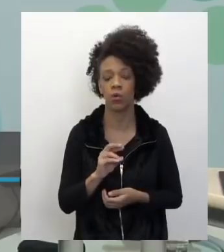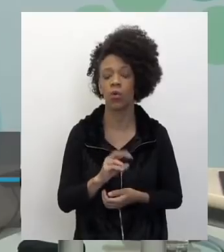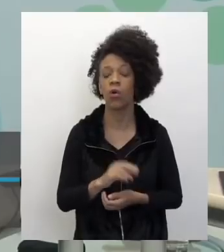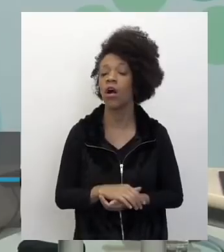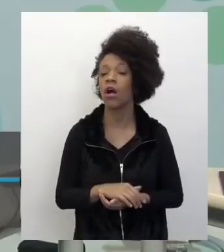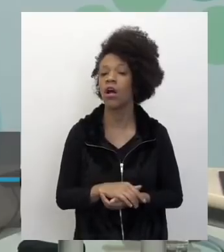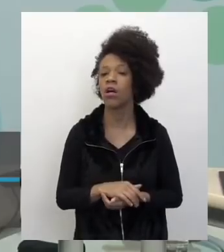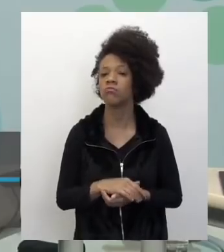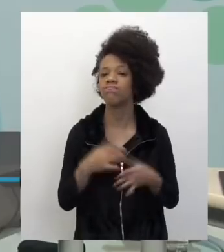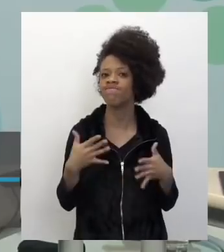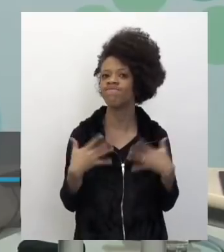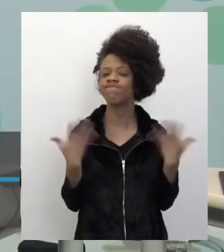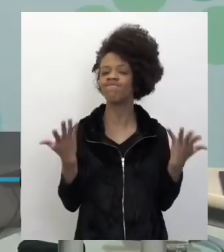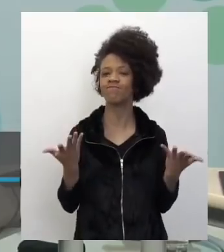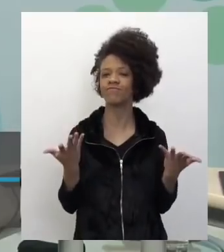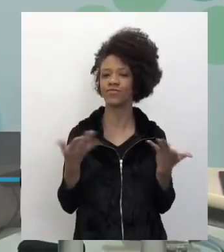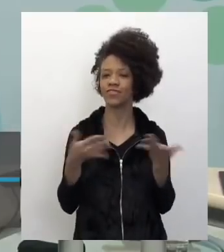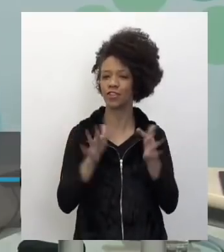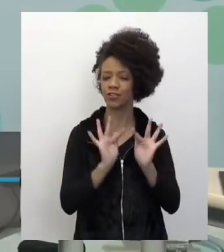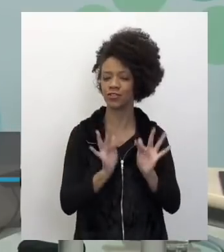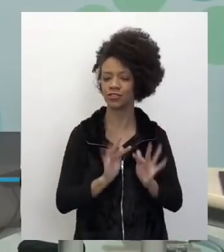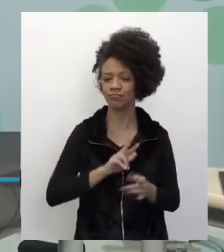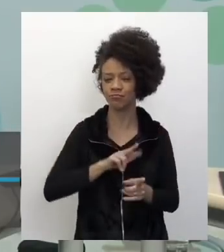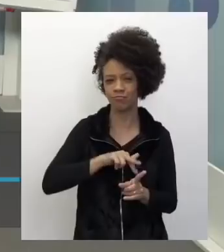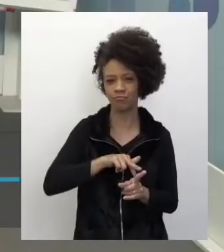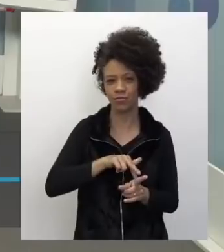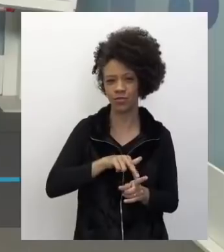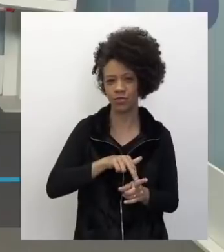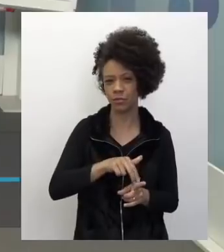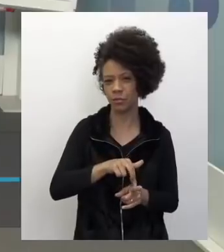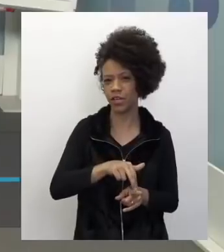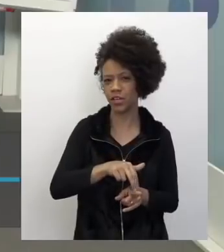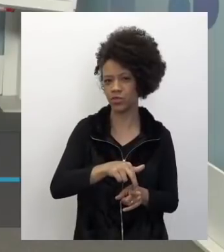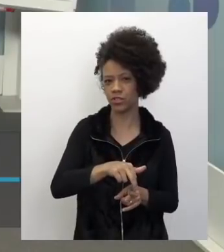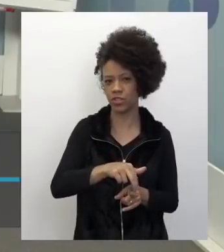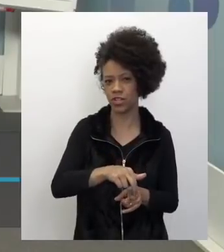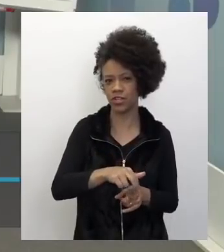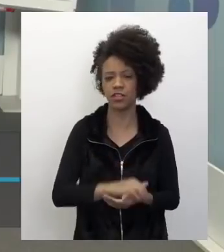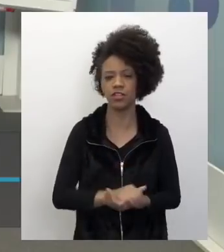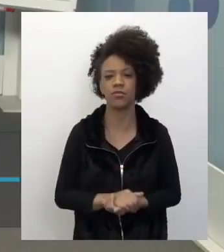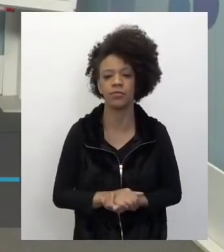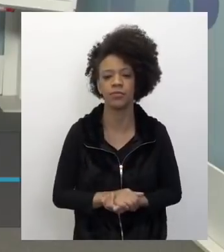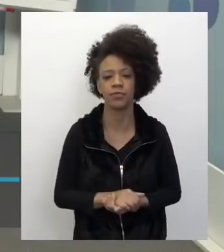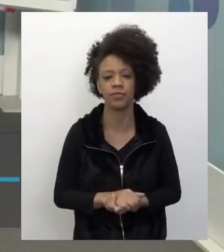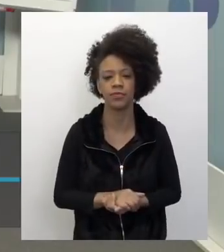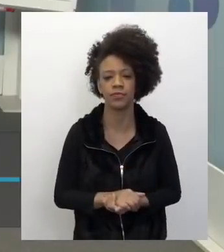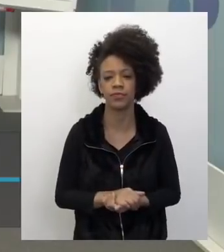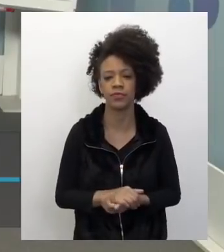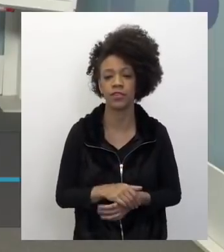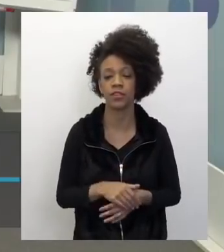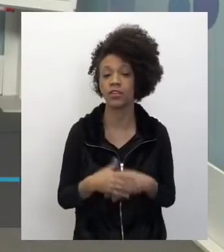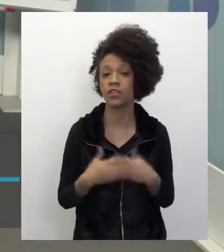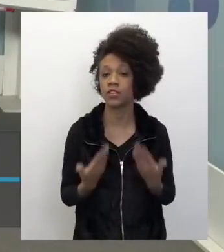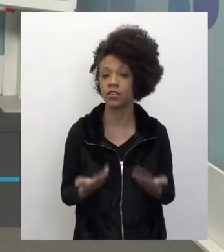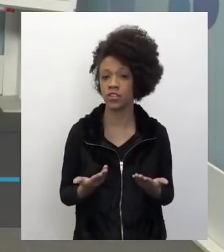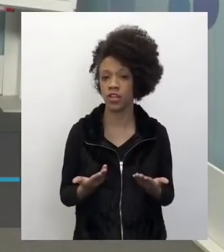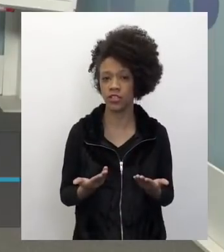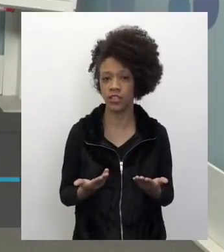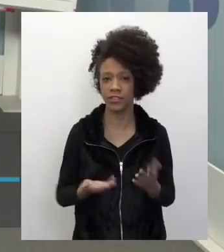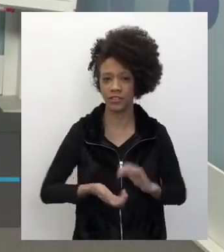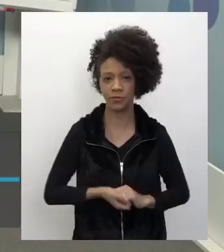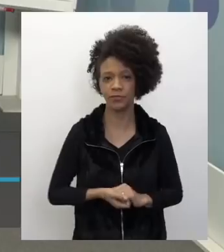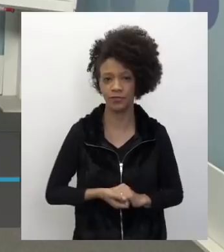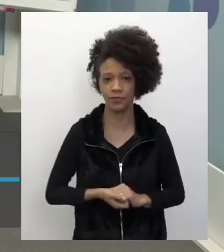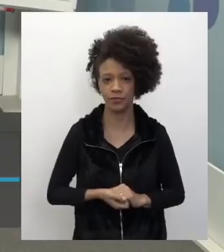divertimento e muita alegria nas acrobacias. Legal, turma. A Lívia, você vê que a Lívia, turma, trouxe ainda